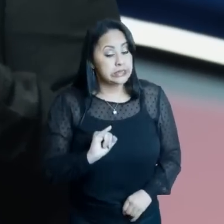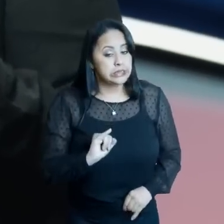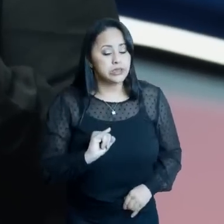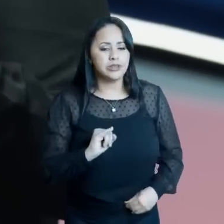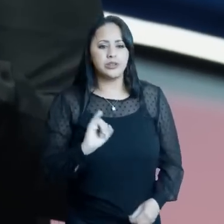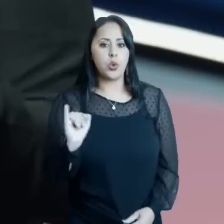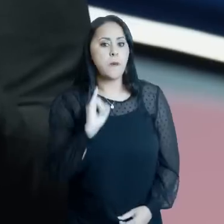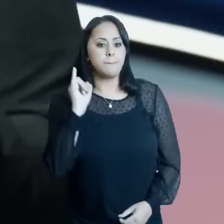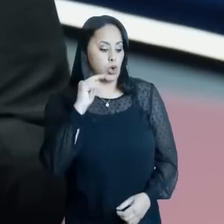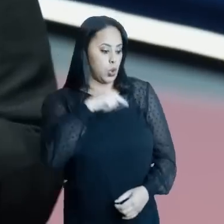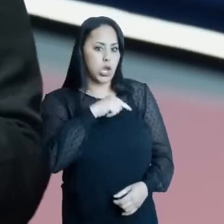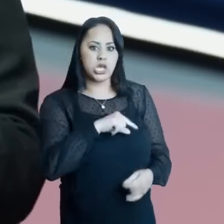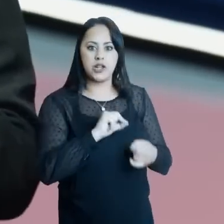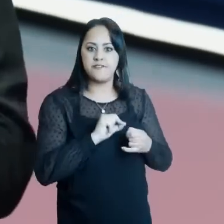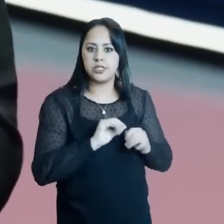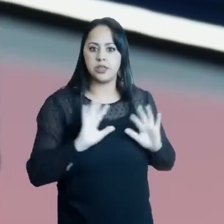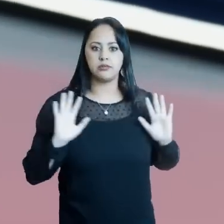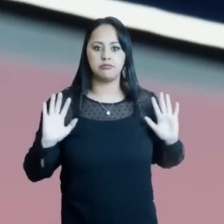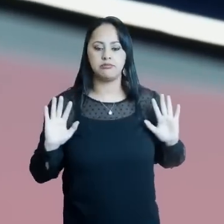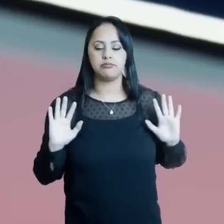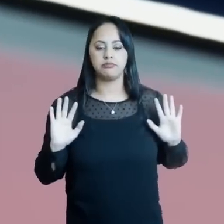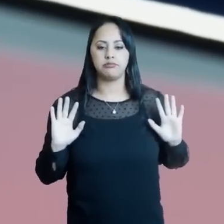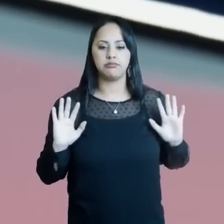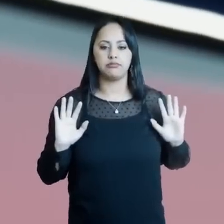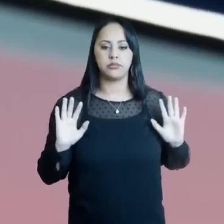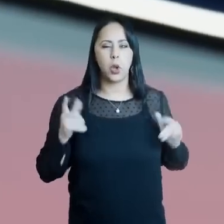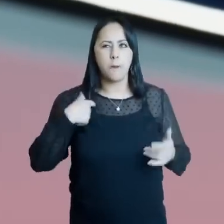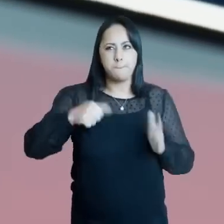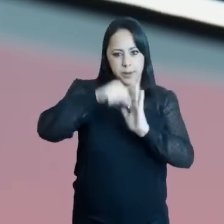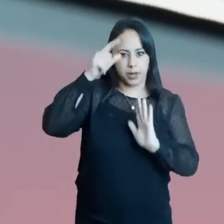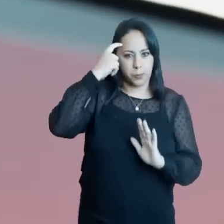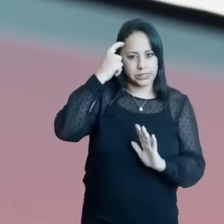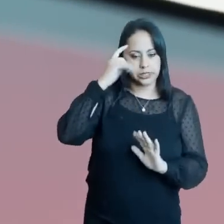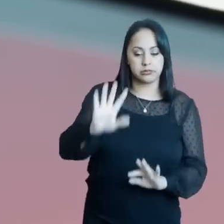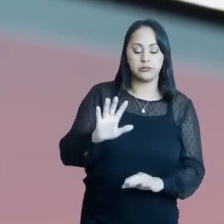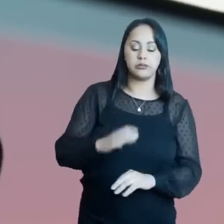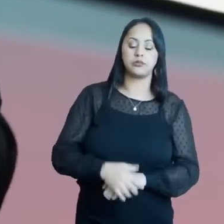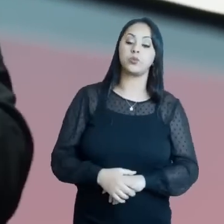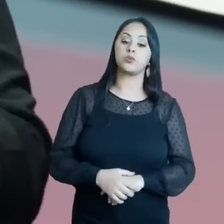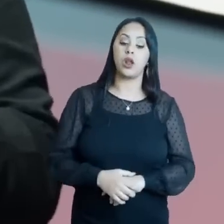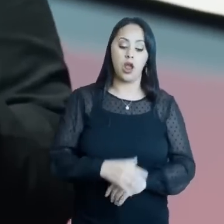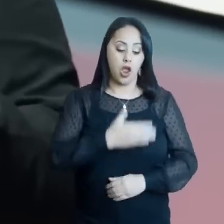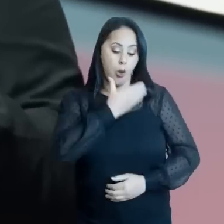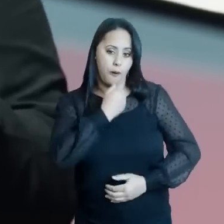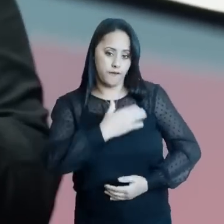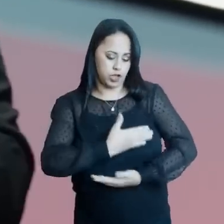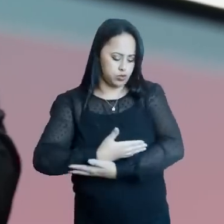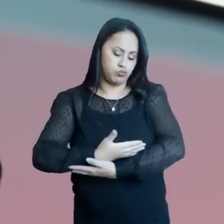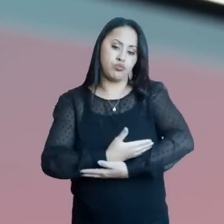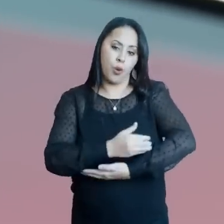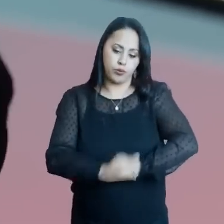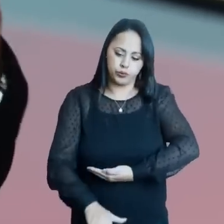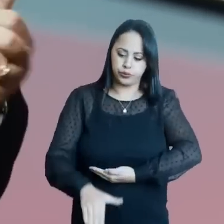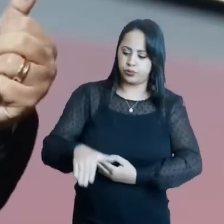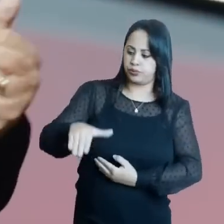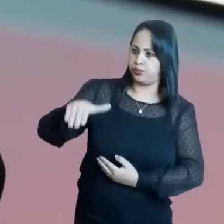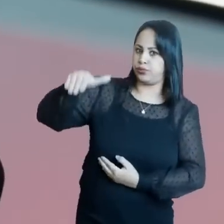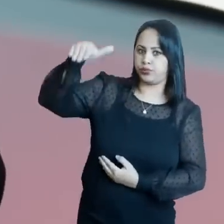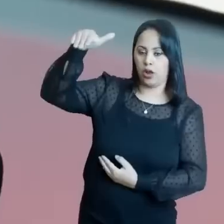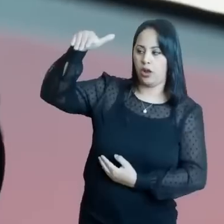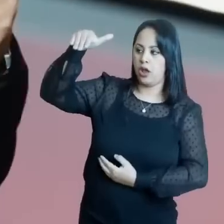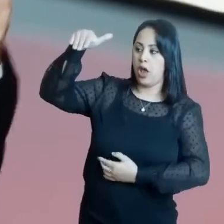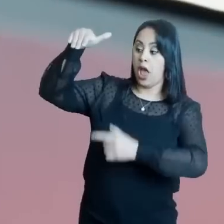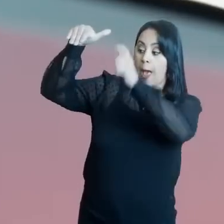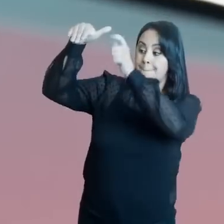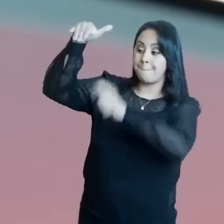não importa o que esse menino faça, primeira coisa que eu pensei, o homem que ele vai ser, quem ele vai se tornar,